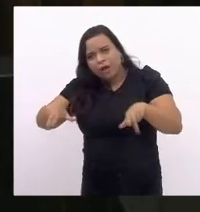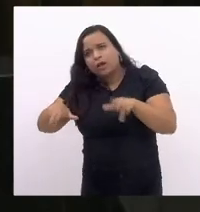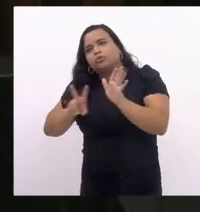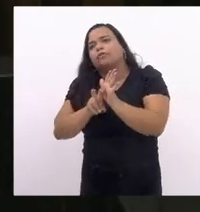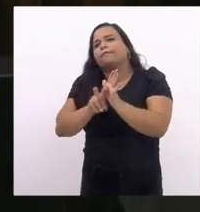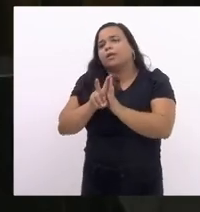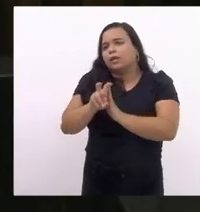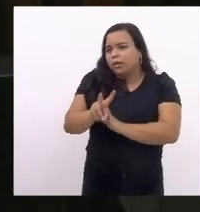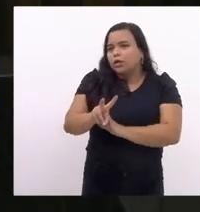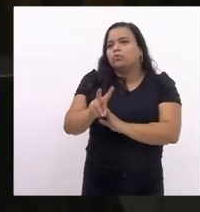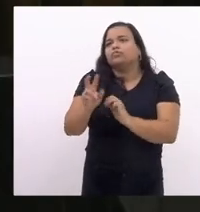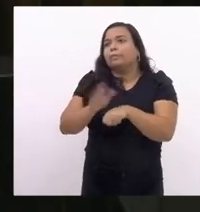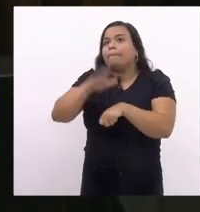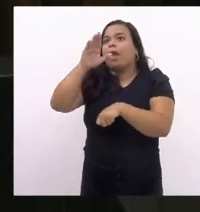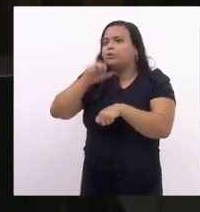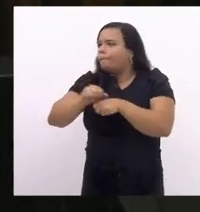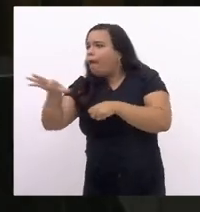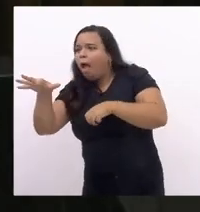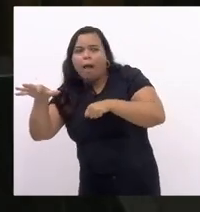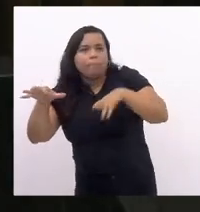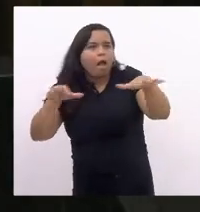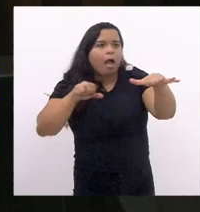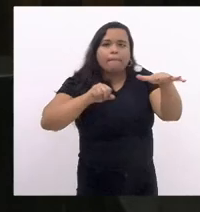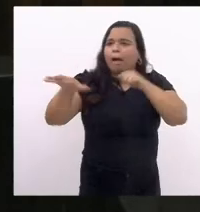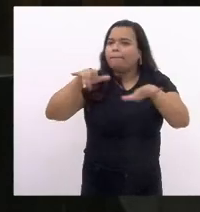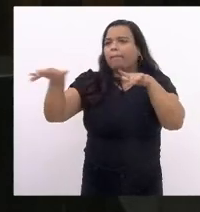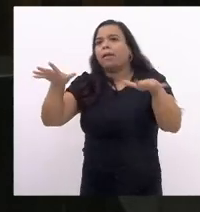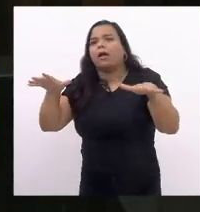se dissemina mais, a gente poder